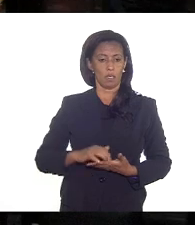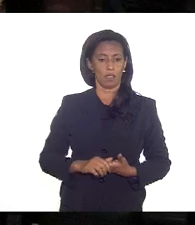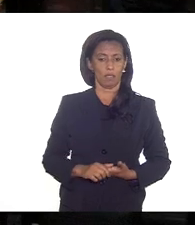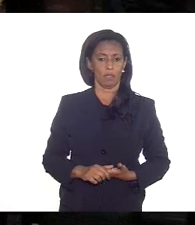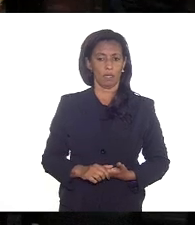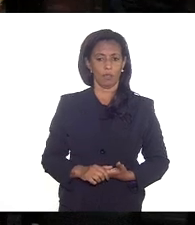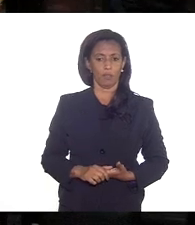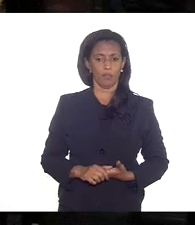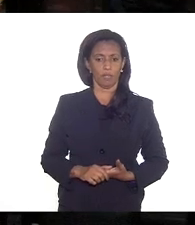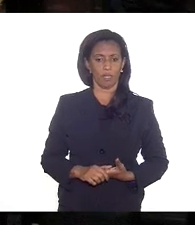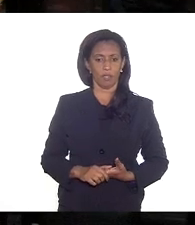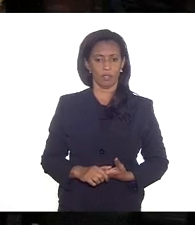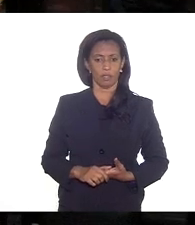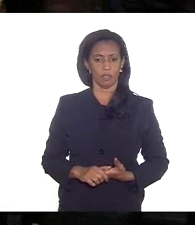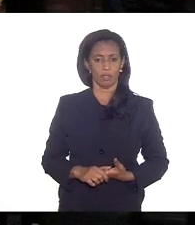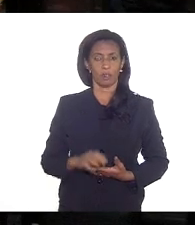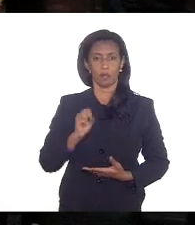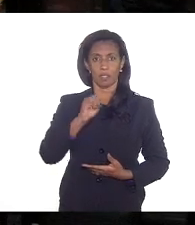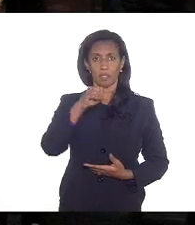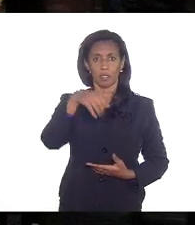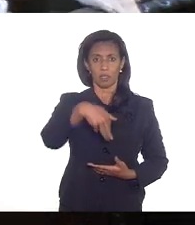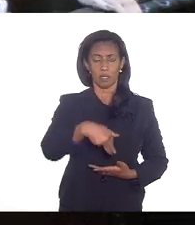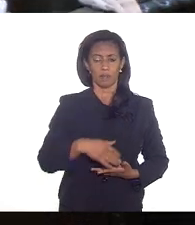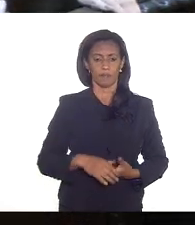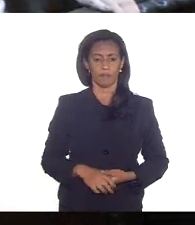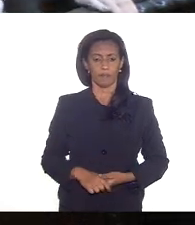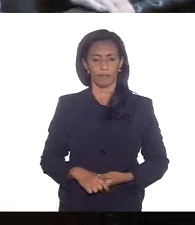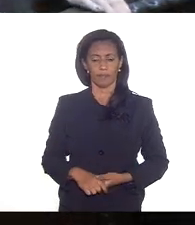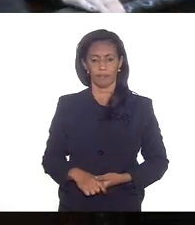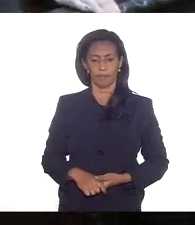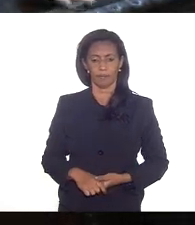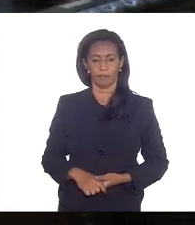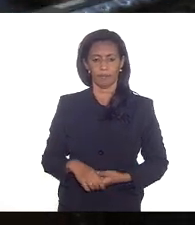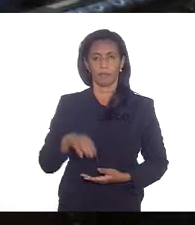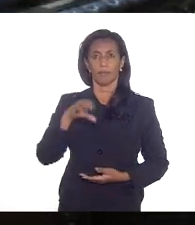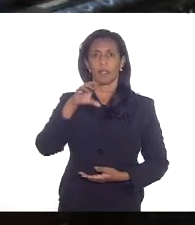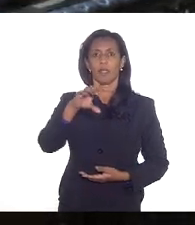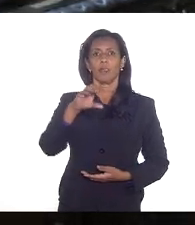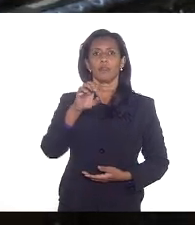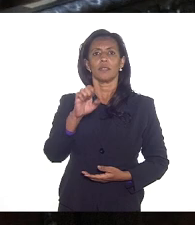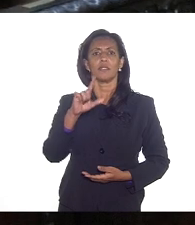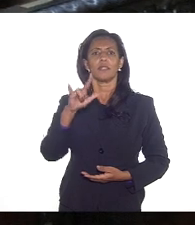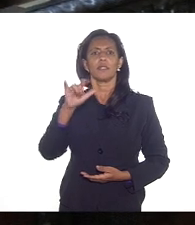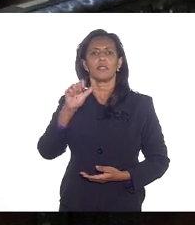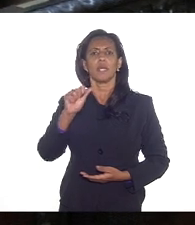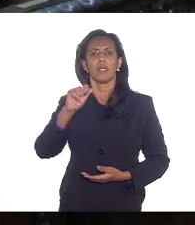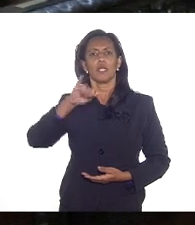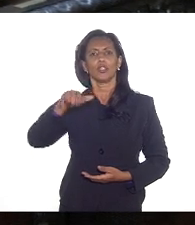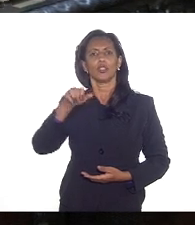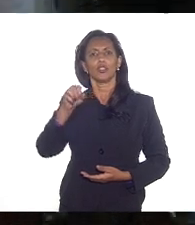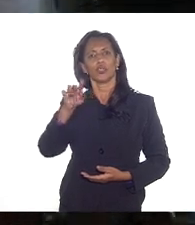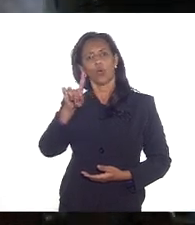Carlos mim ver o deputado a Célia Jordão